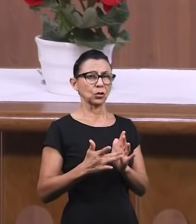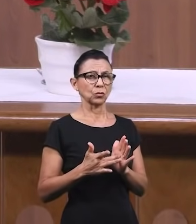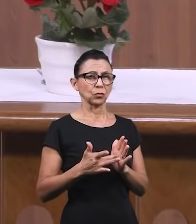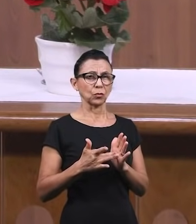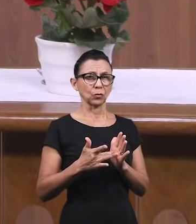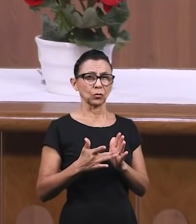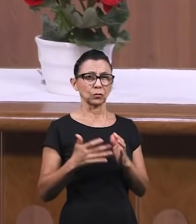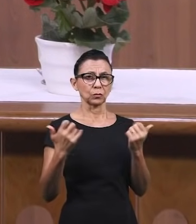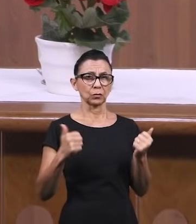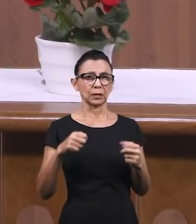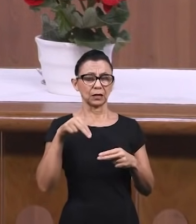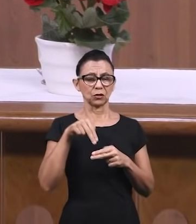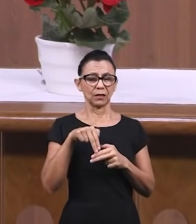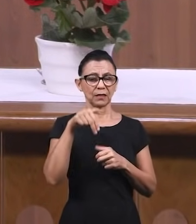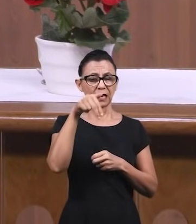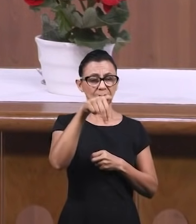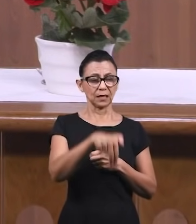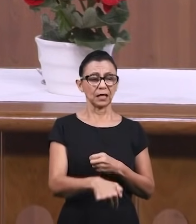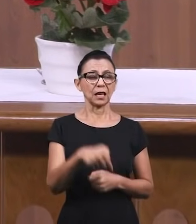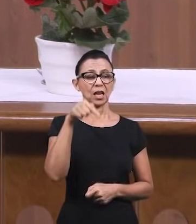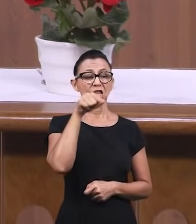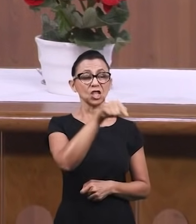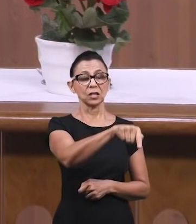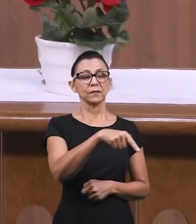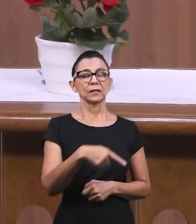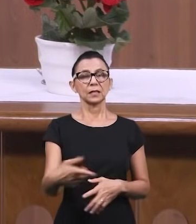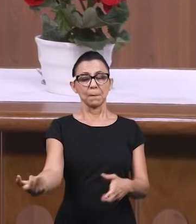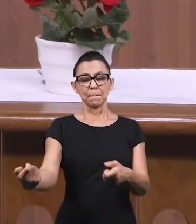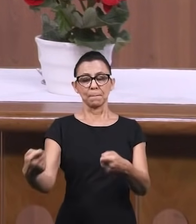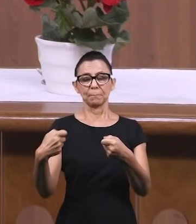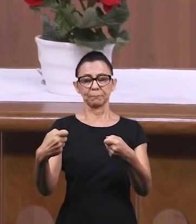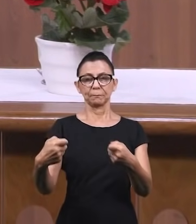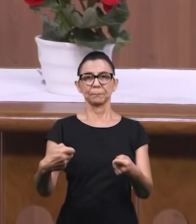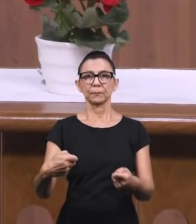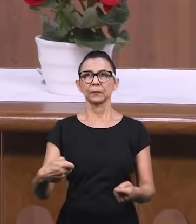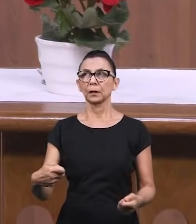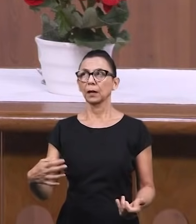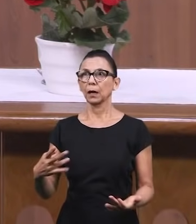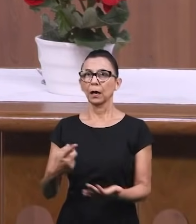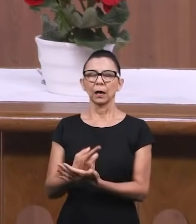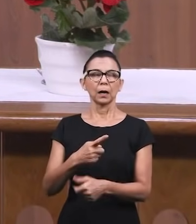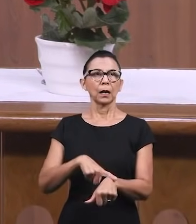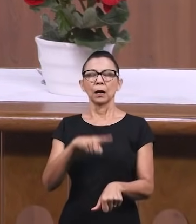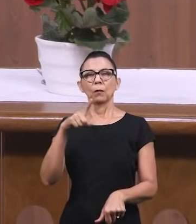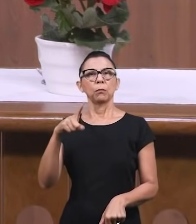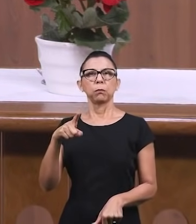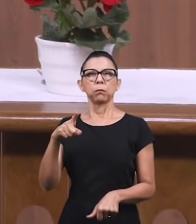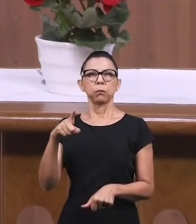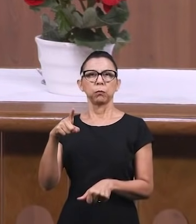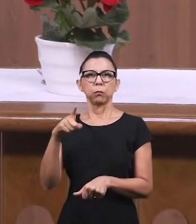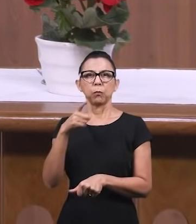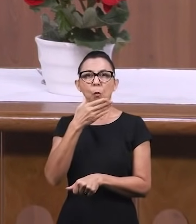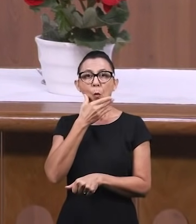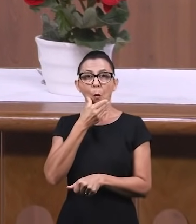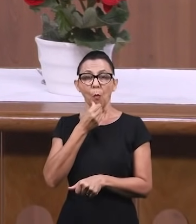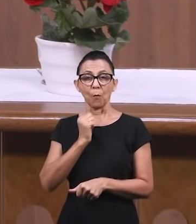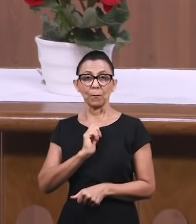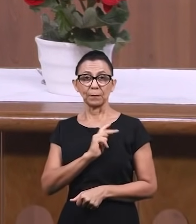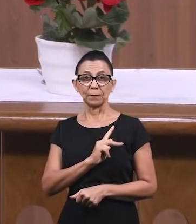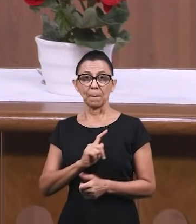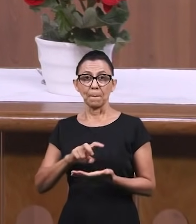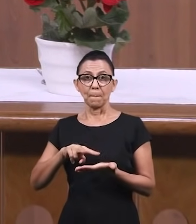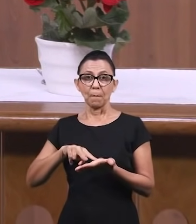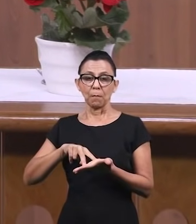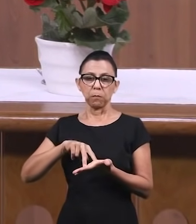o Nazareno, a quem tu persegues. Naquele instante, ele estava caído